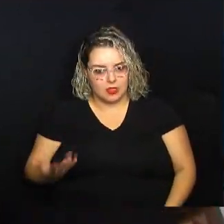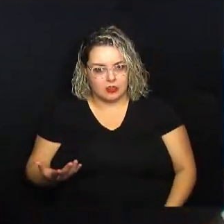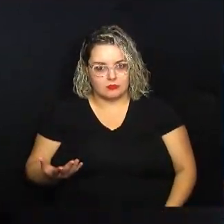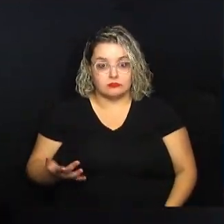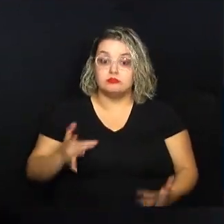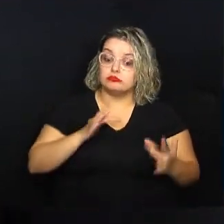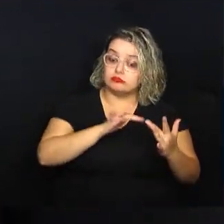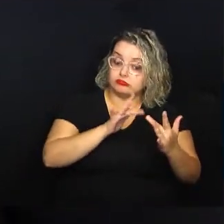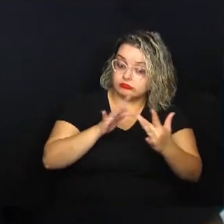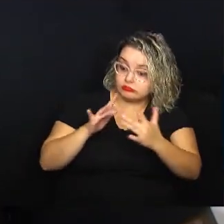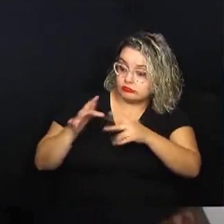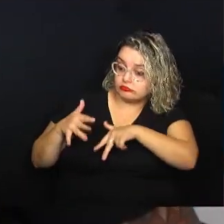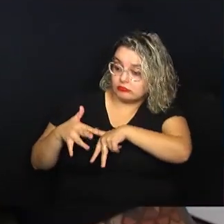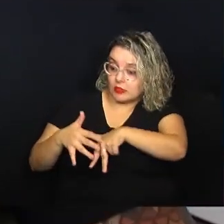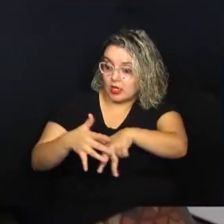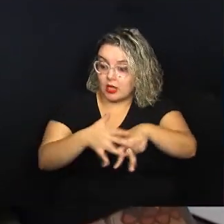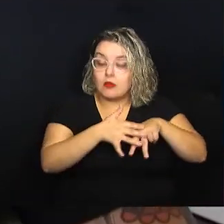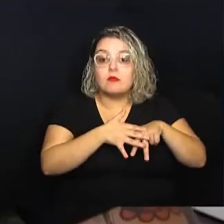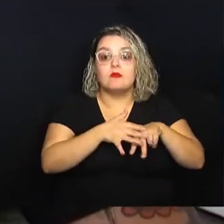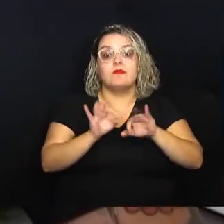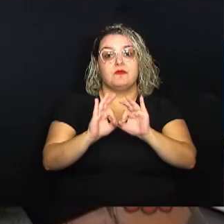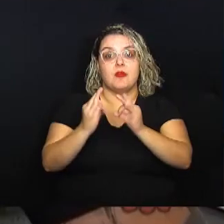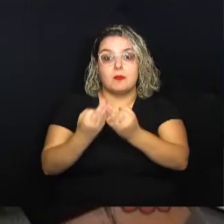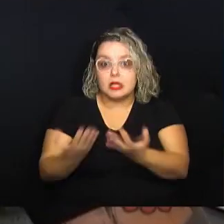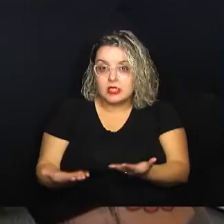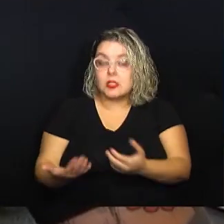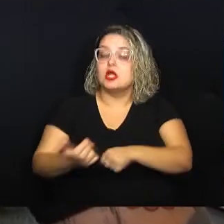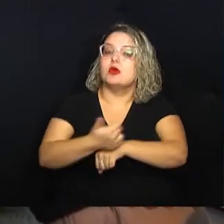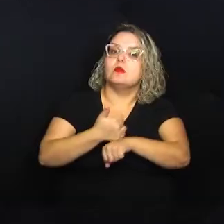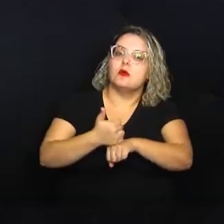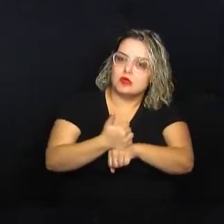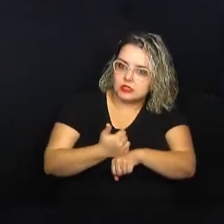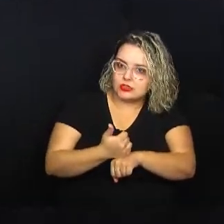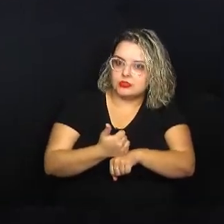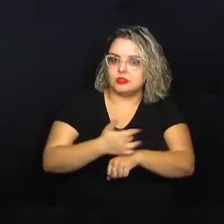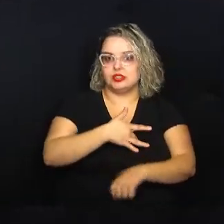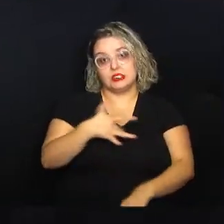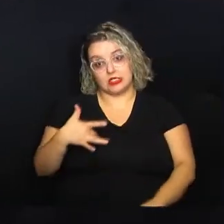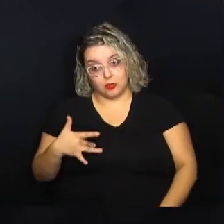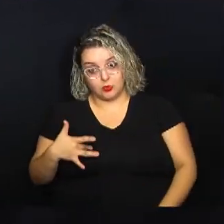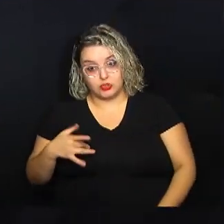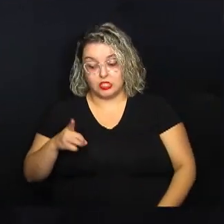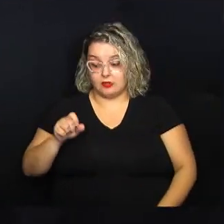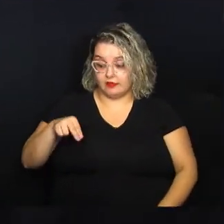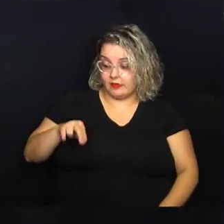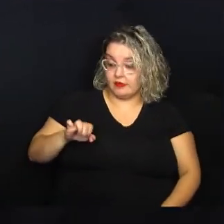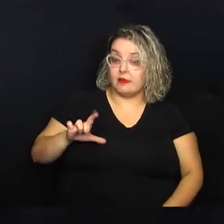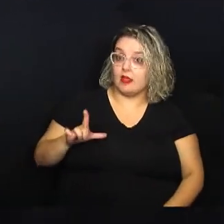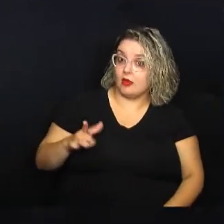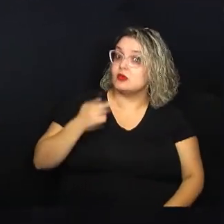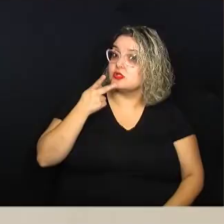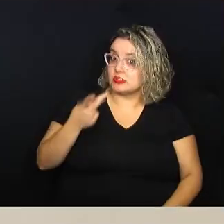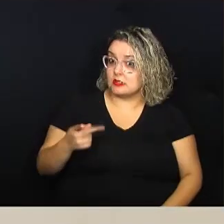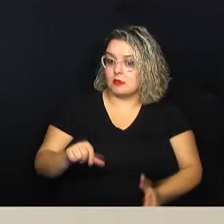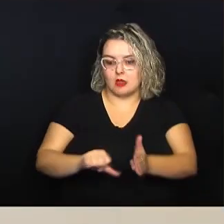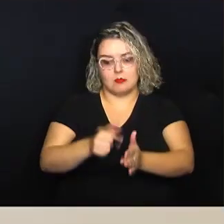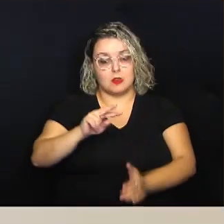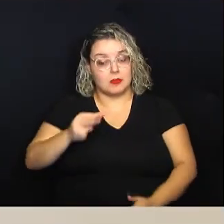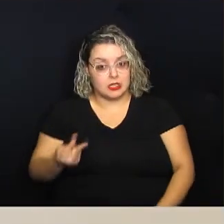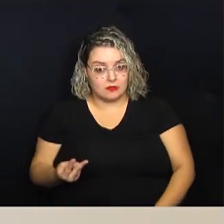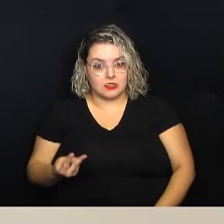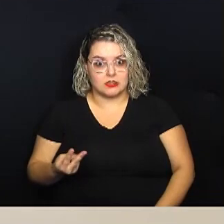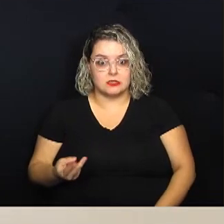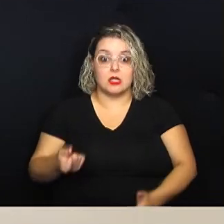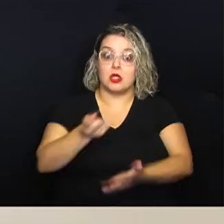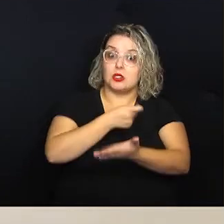contato com os pacientes, familiares e profissionais de saúde. Daniel ainda disse que pela primeira vez